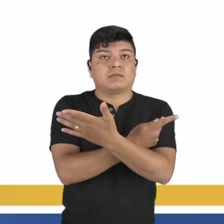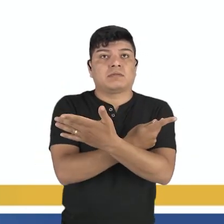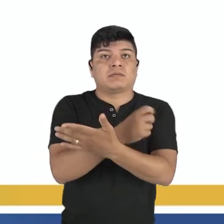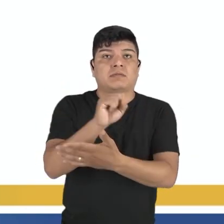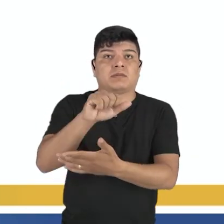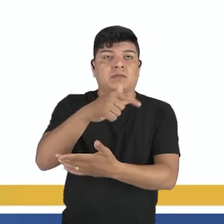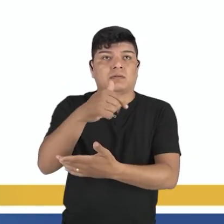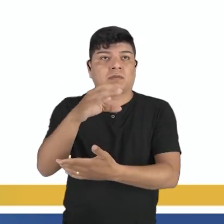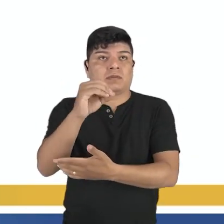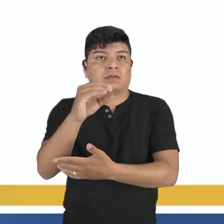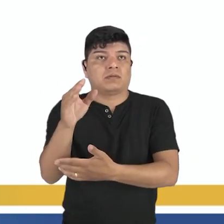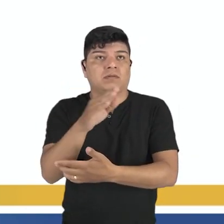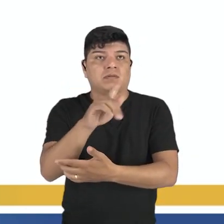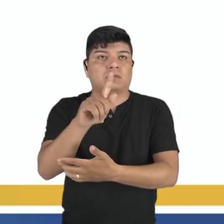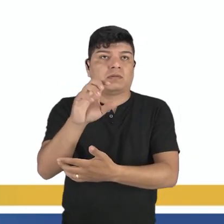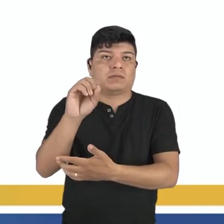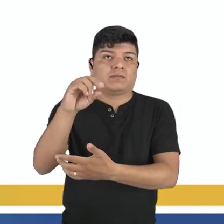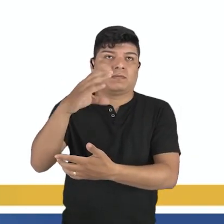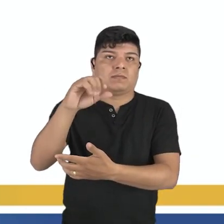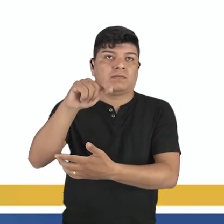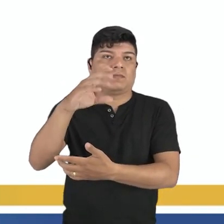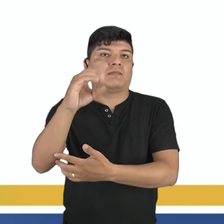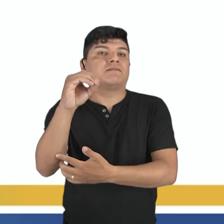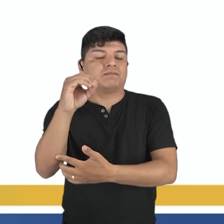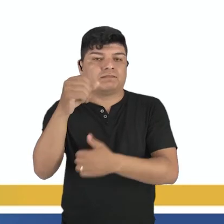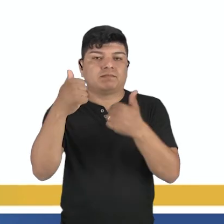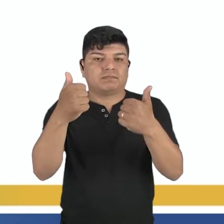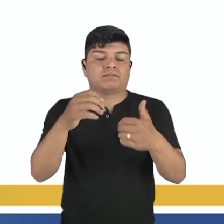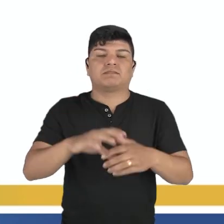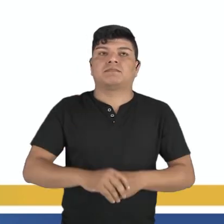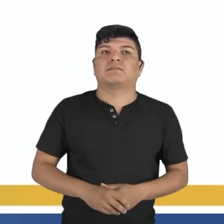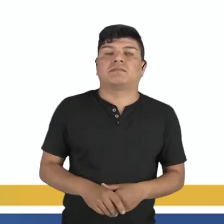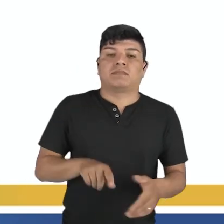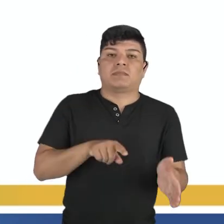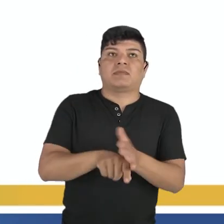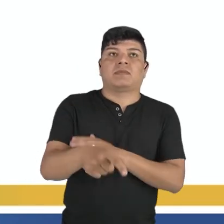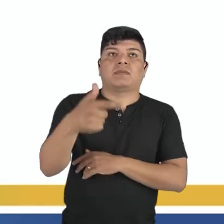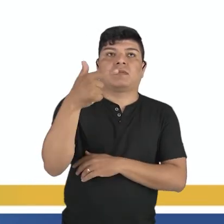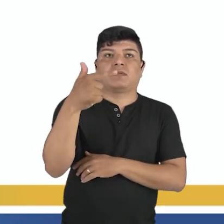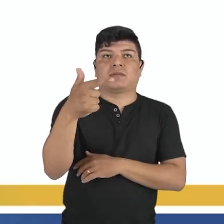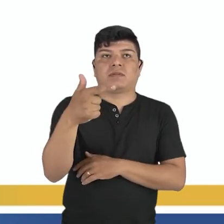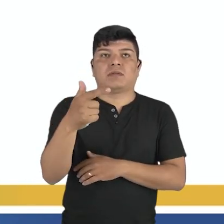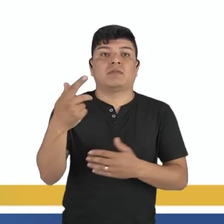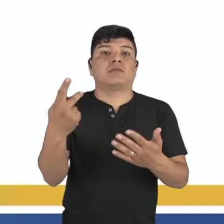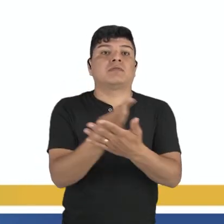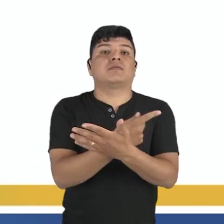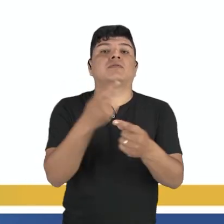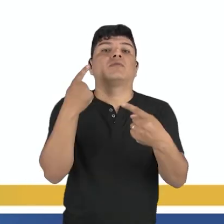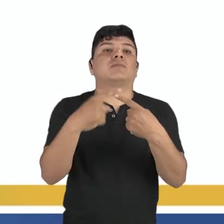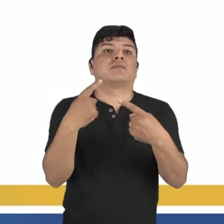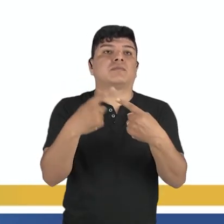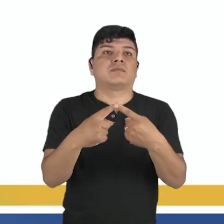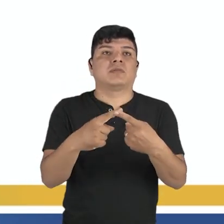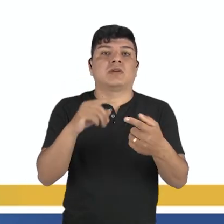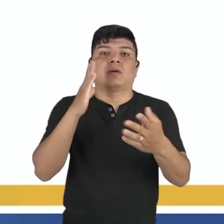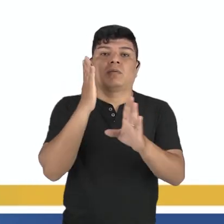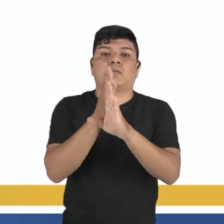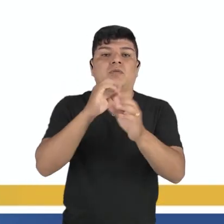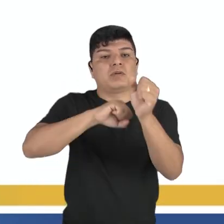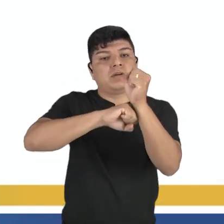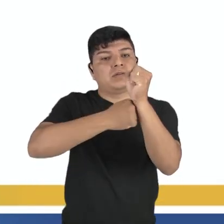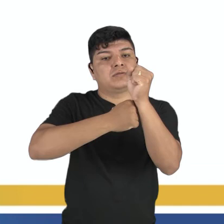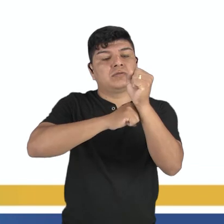São Gonçalo do Amarante, ok? 2. O fato que gerou a notícia foi o bloqueio